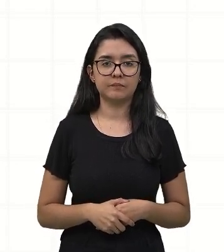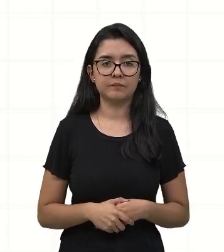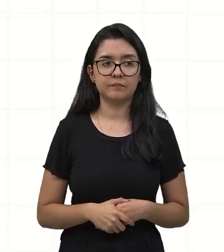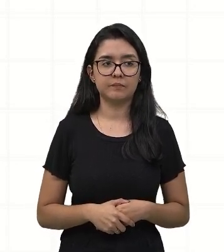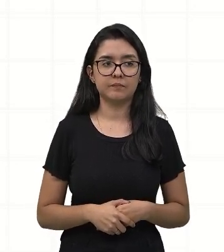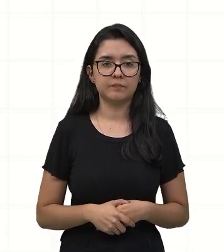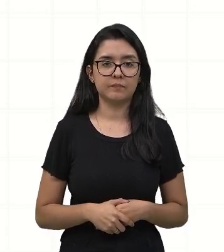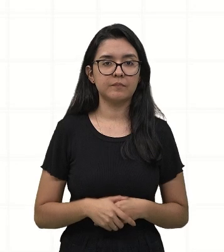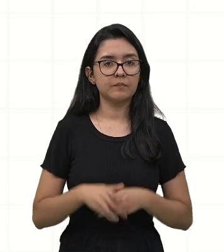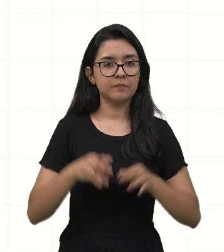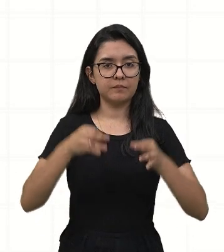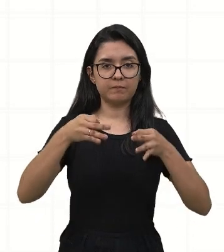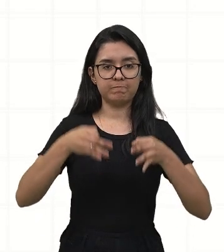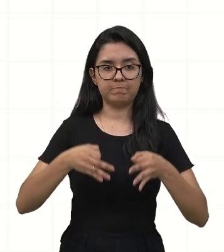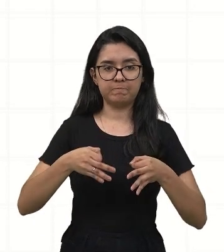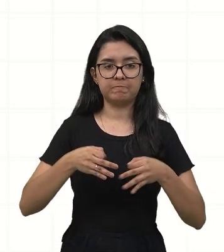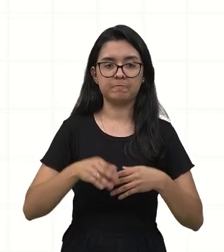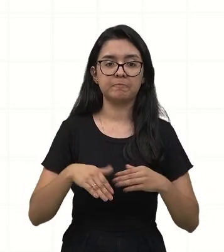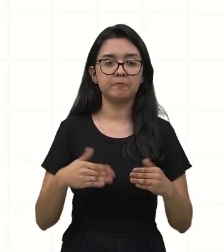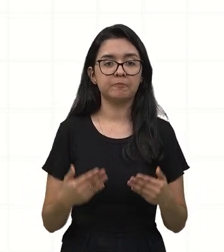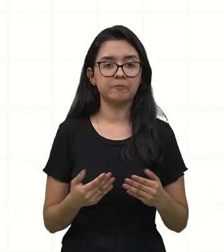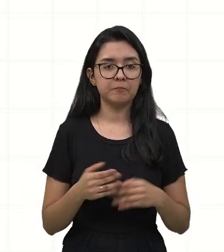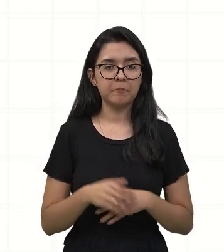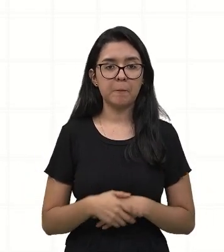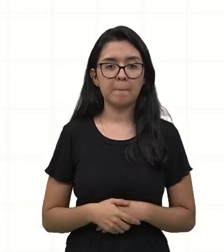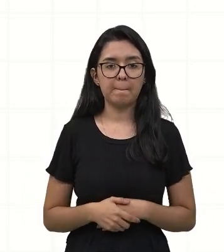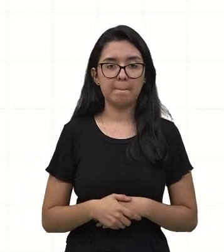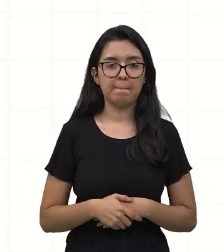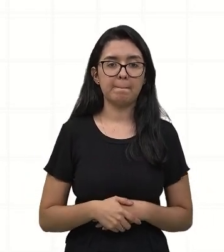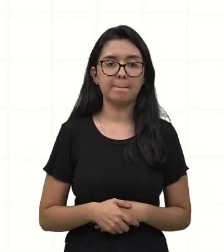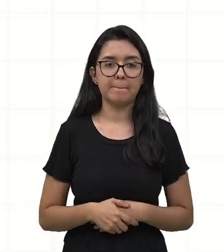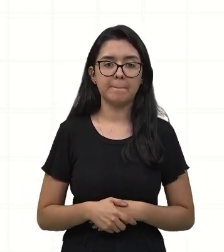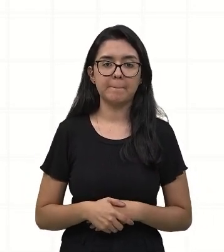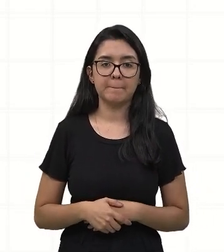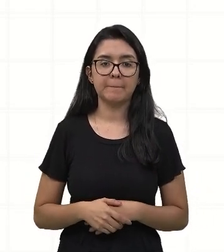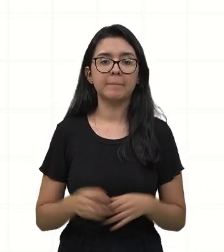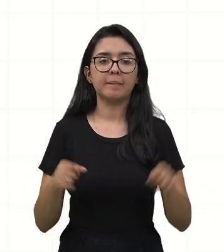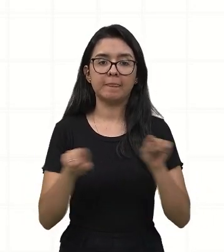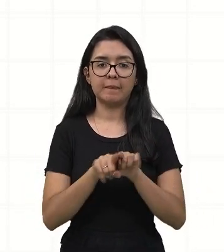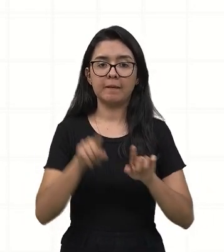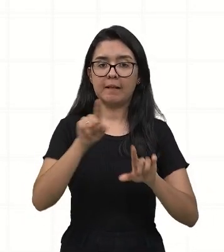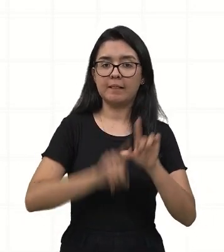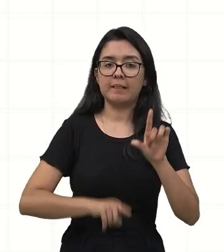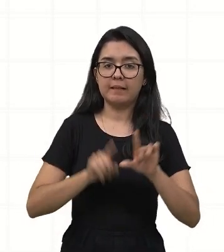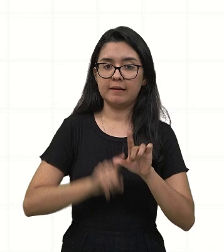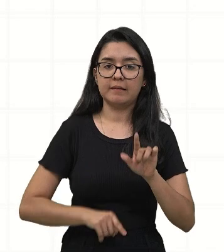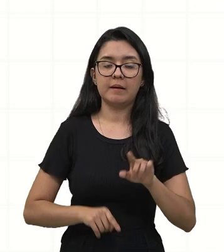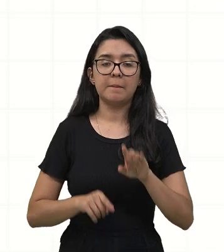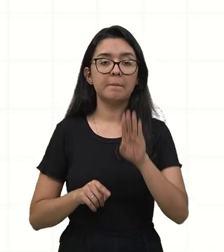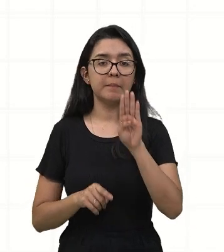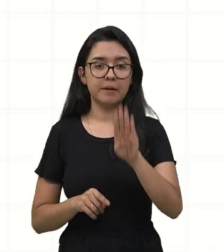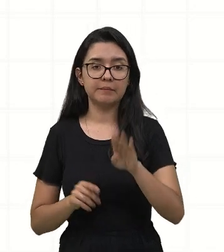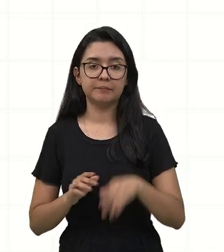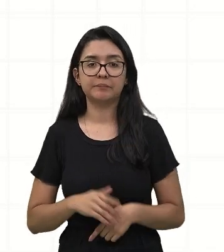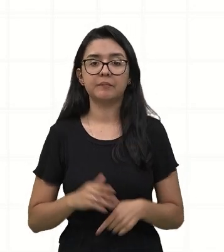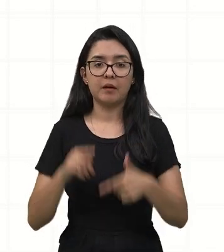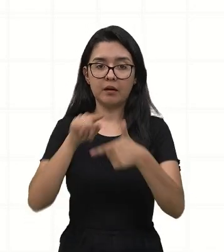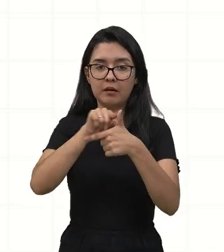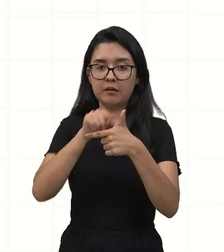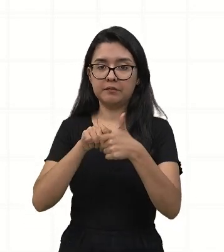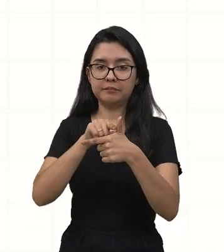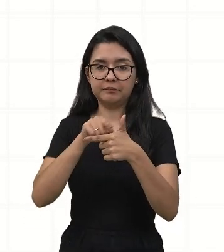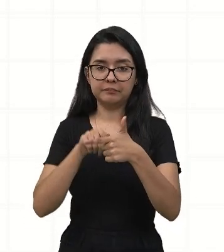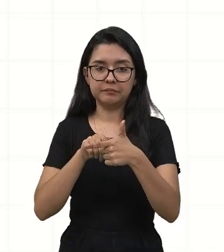Tudo bem? Bom, pessoal, tem aqui ainda a letra B. Ó. Letra B, temos aqui o